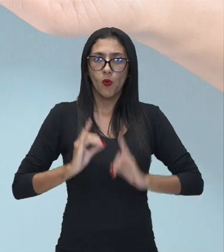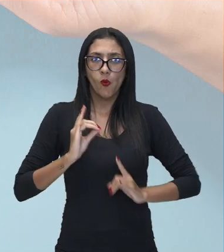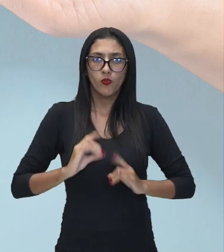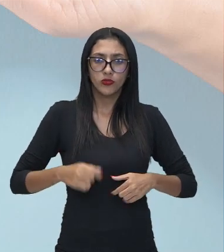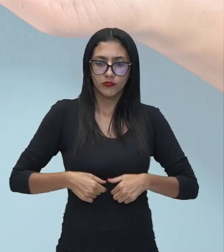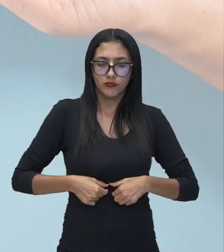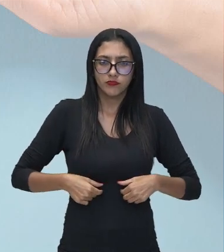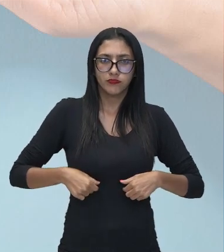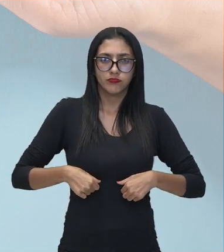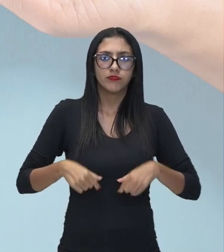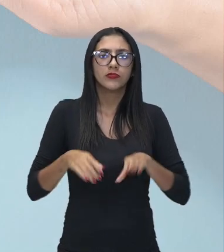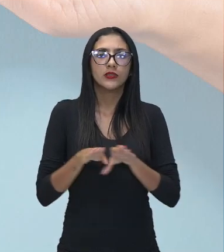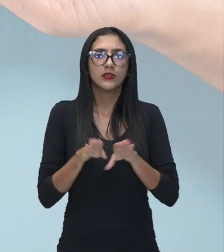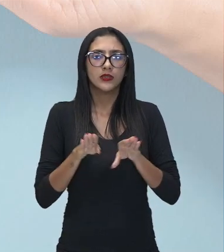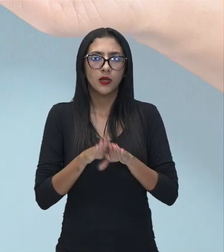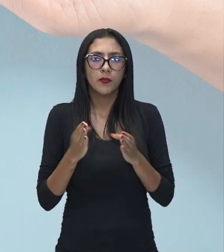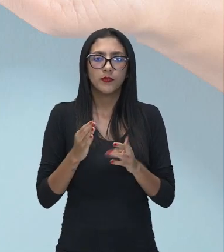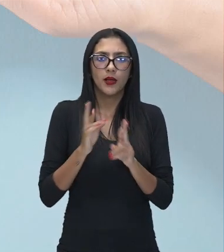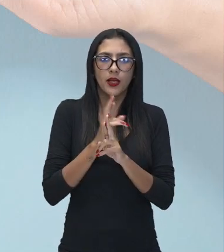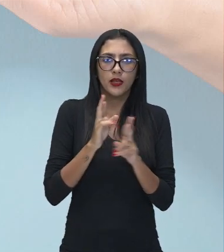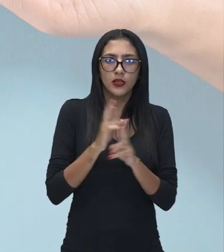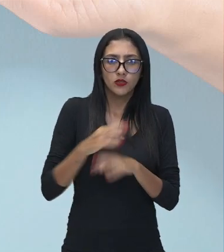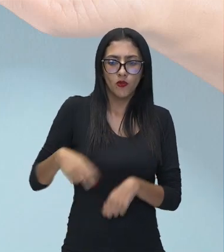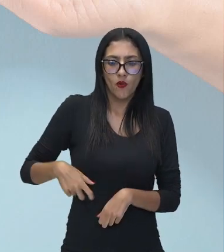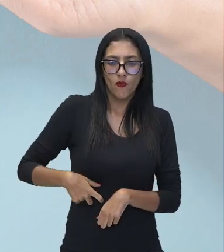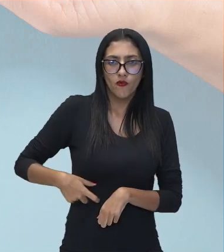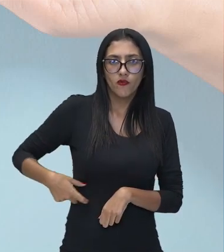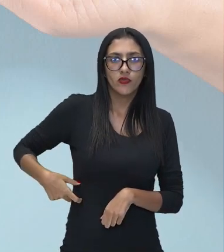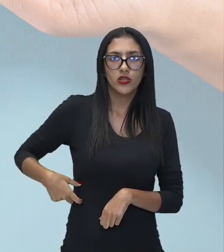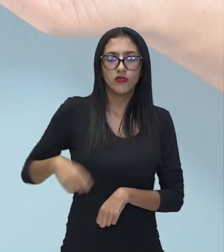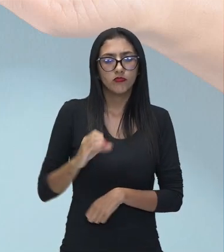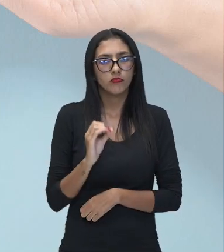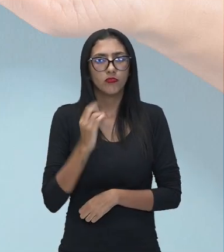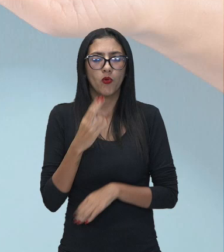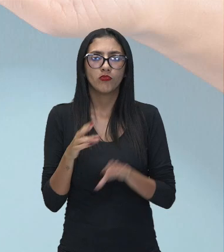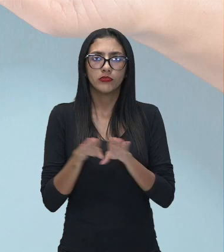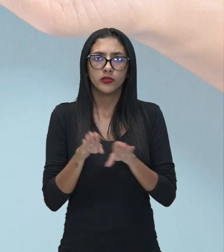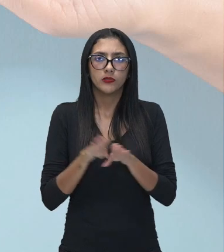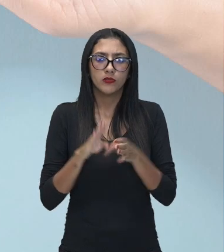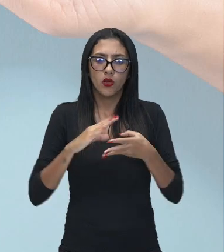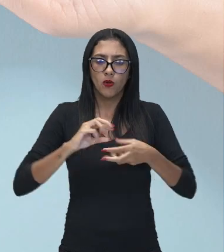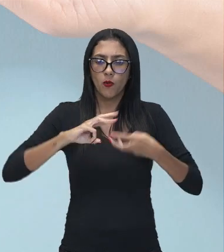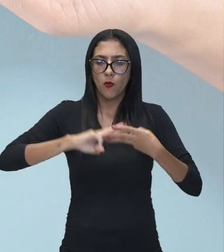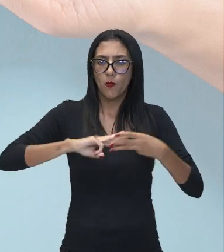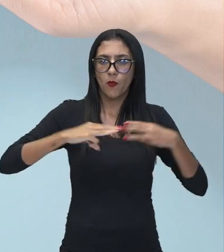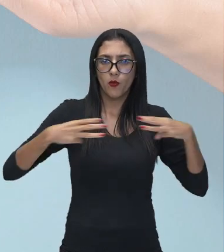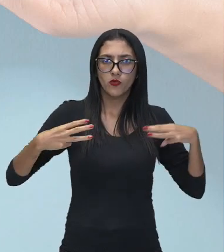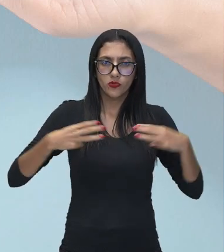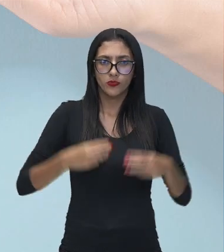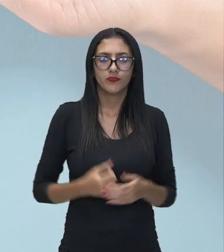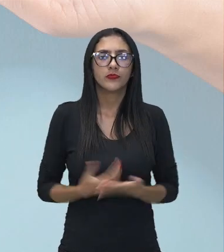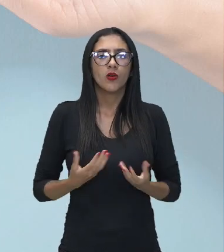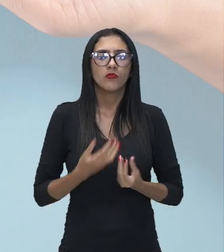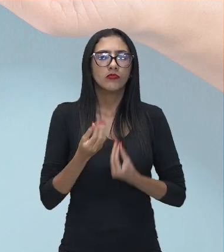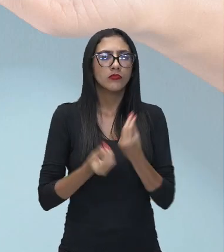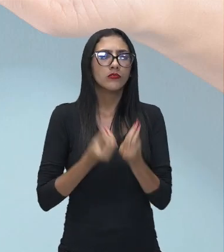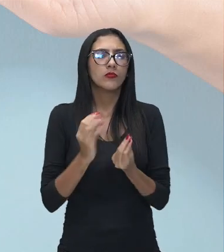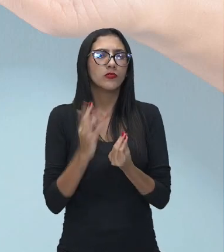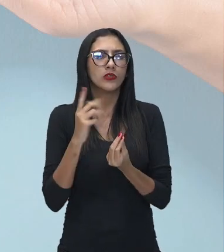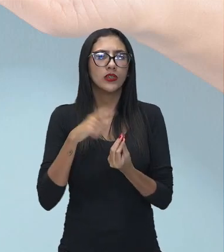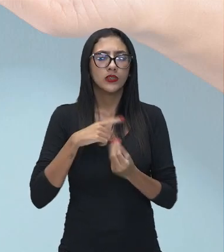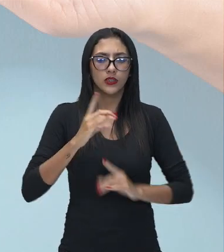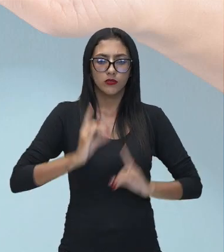do hormônio em órgãos como o fígado e músculo. Então, diabetes tipo 2, o que acontece? Esse hormônio, né,